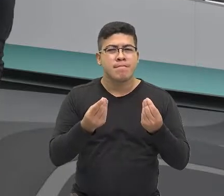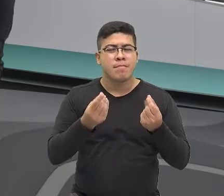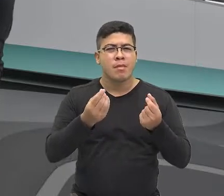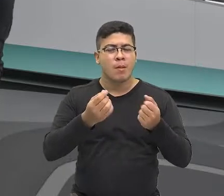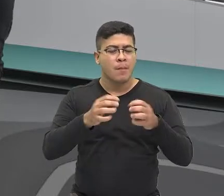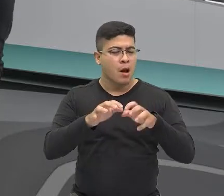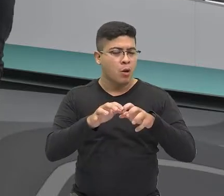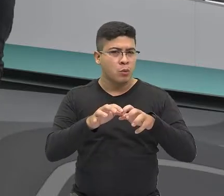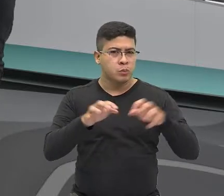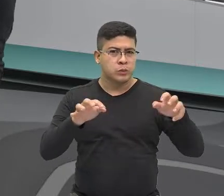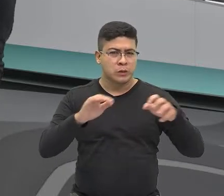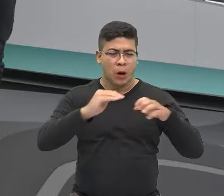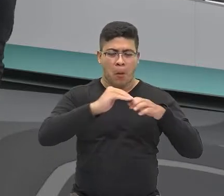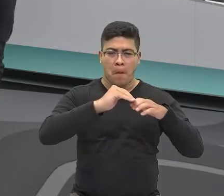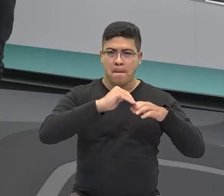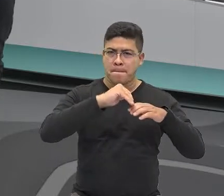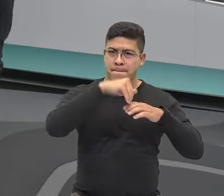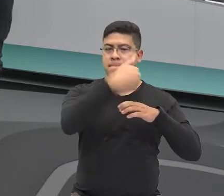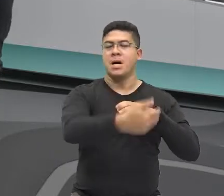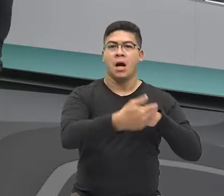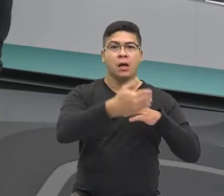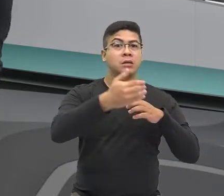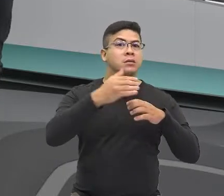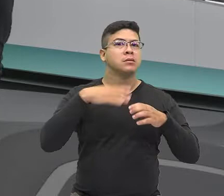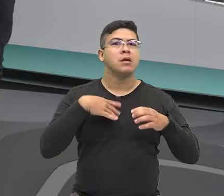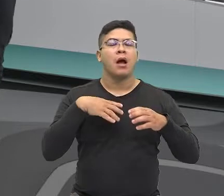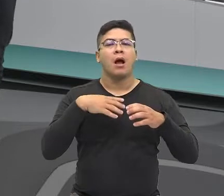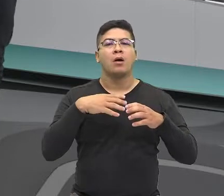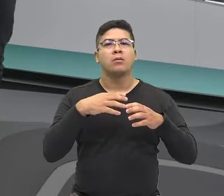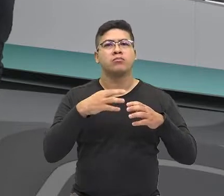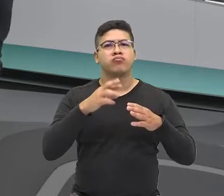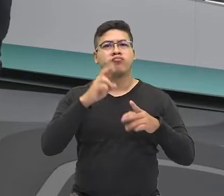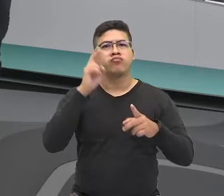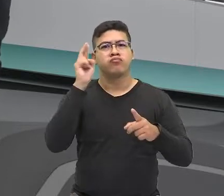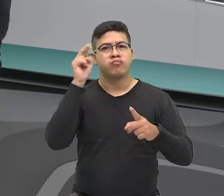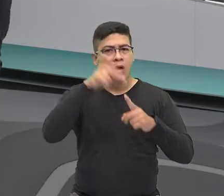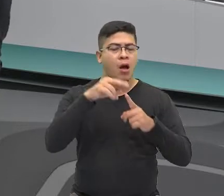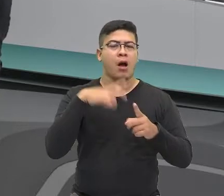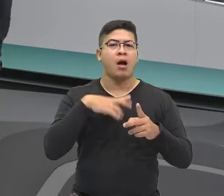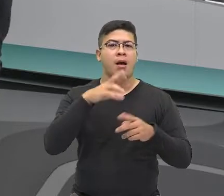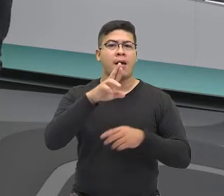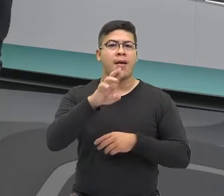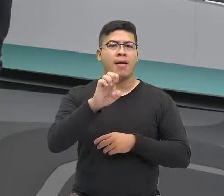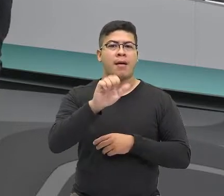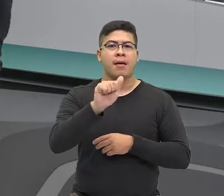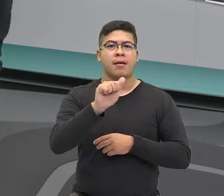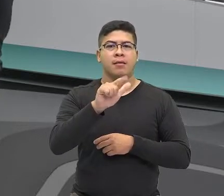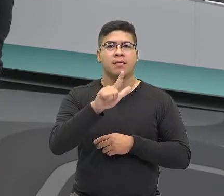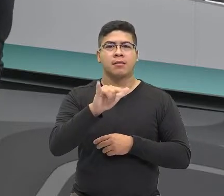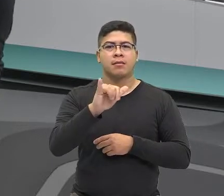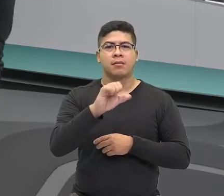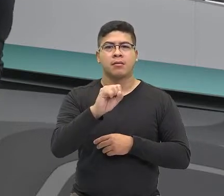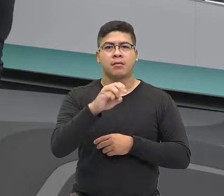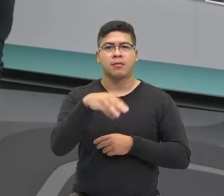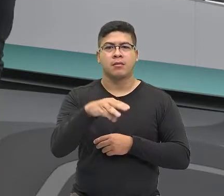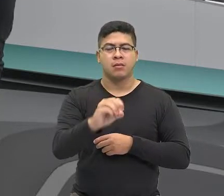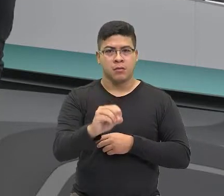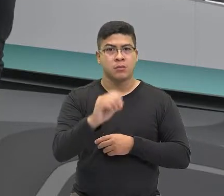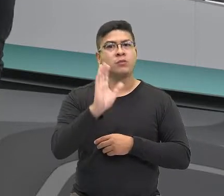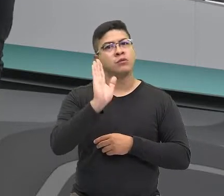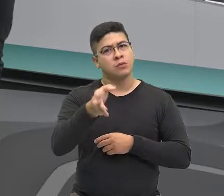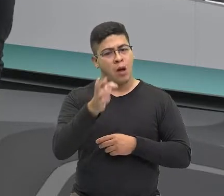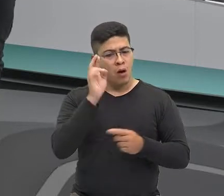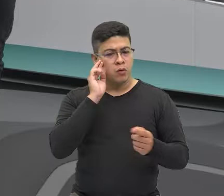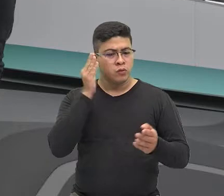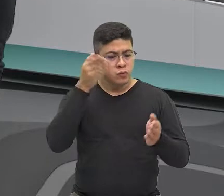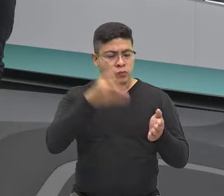extremo que o realismo. Algo mais extremo que o realismo. Eles vão além do realismo. Se o realismo já indica ali